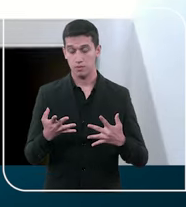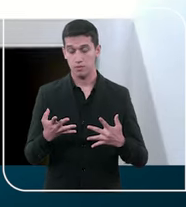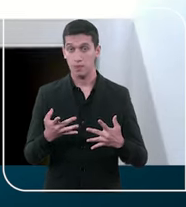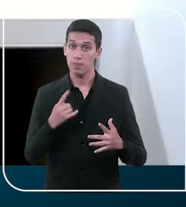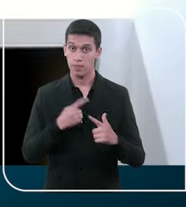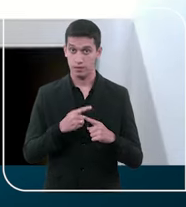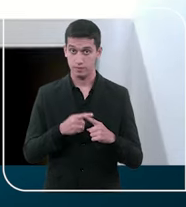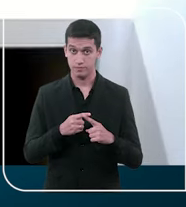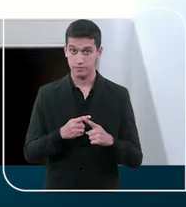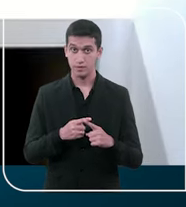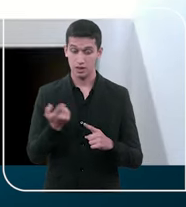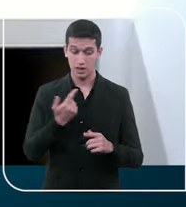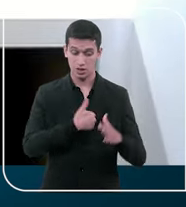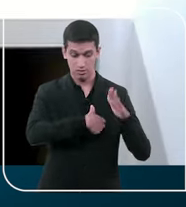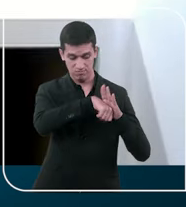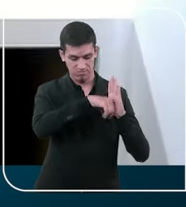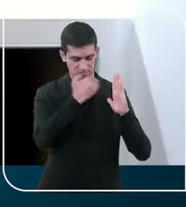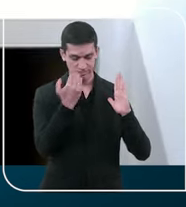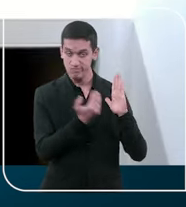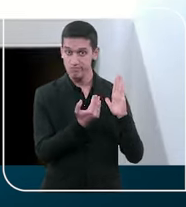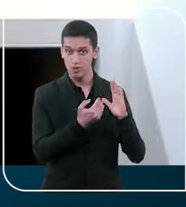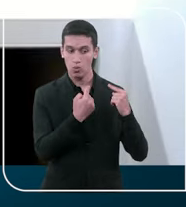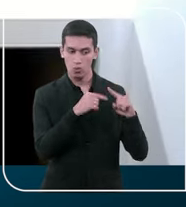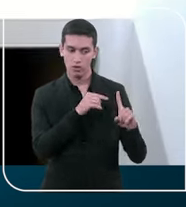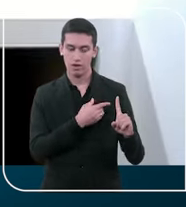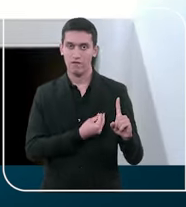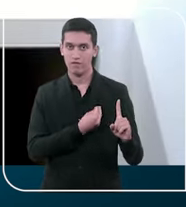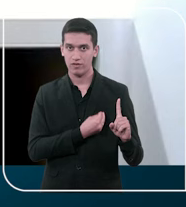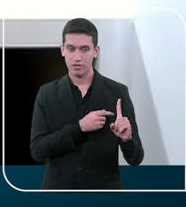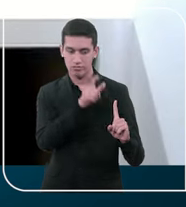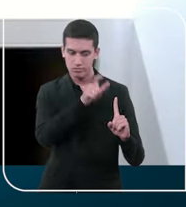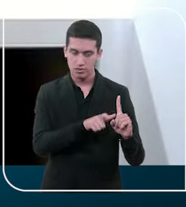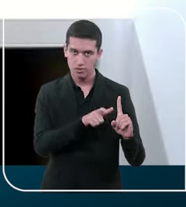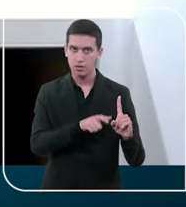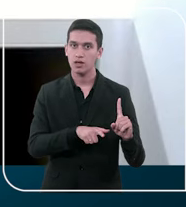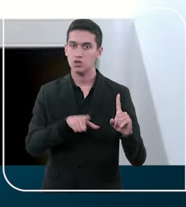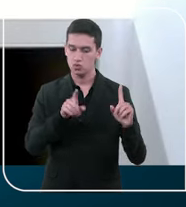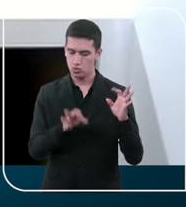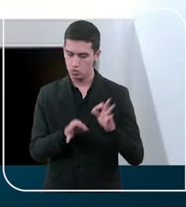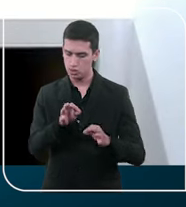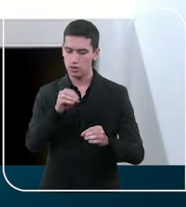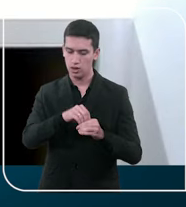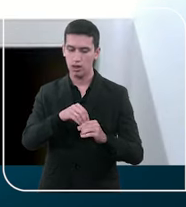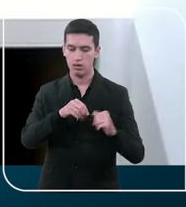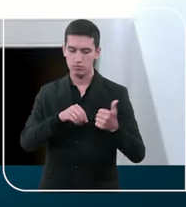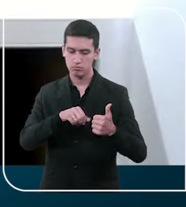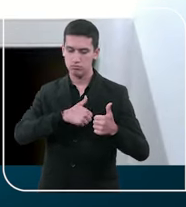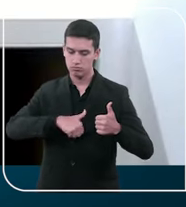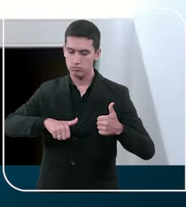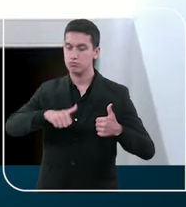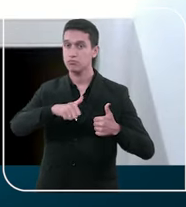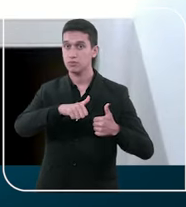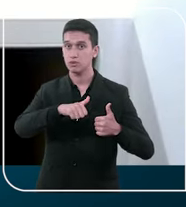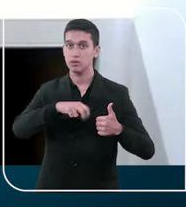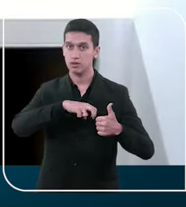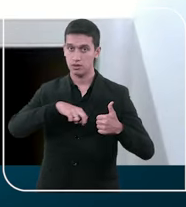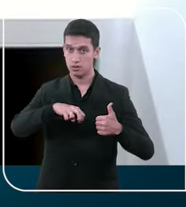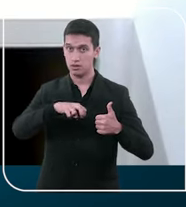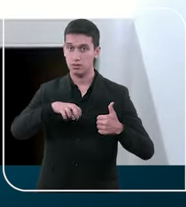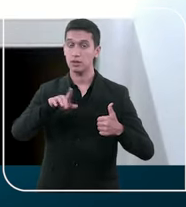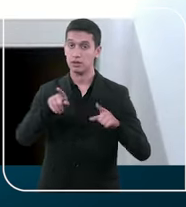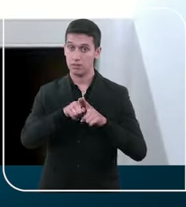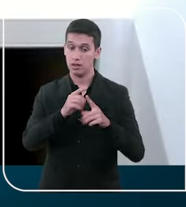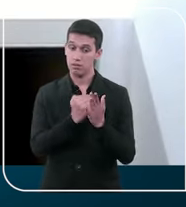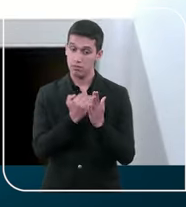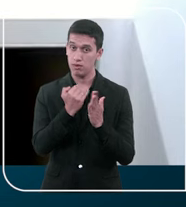esclarecer. Pelo menos os crimes dolosos contra a vida serão julgados pelo Tribunal do Júri, mas é possível que haja uma ampliação desse rol pelo